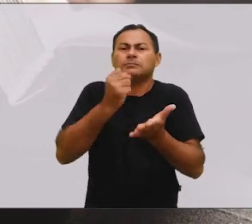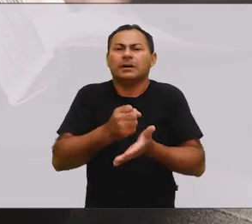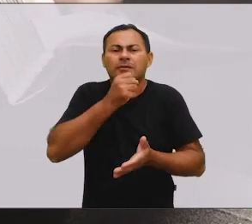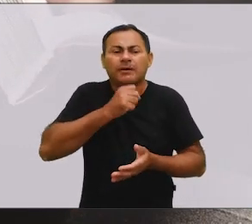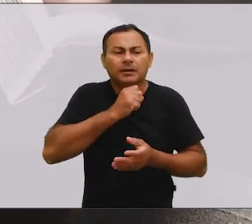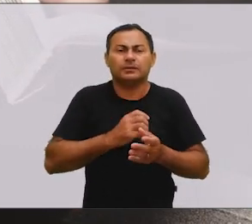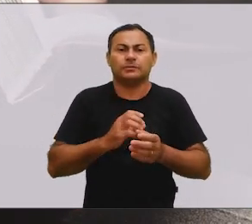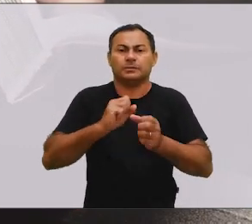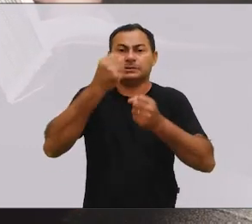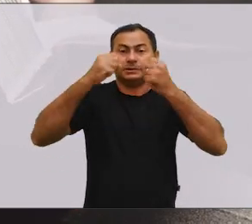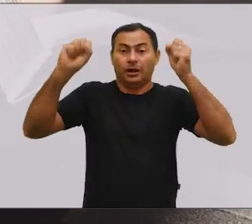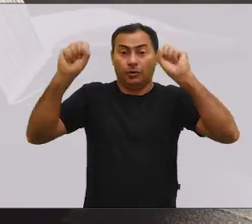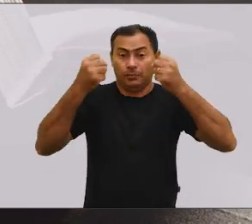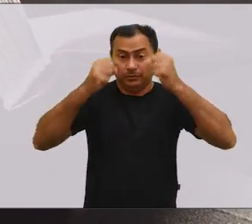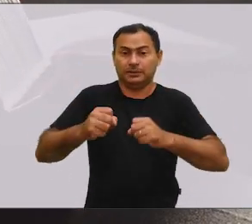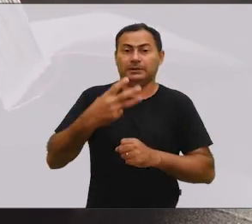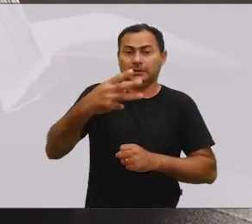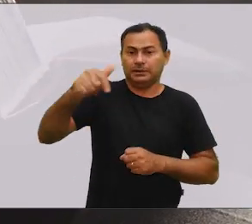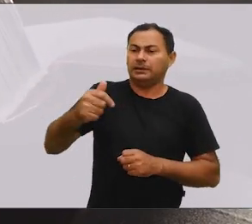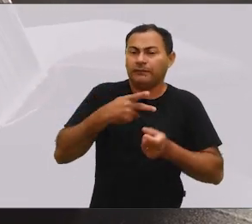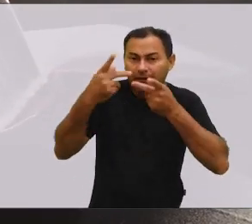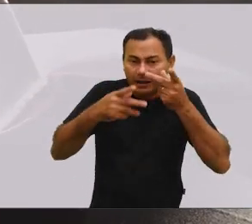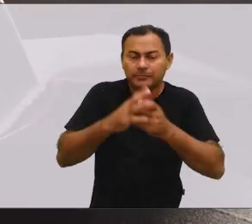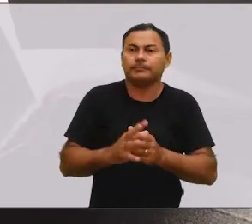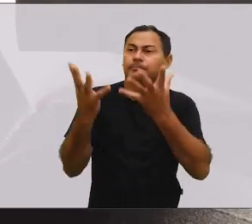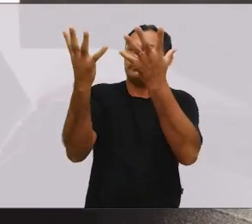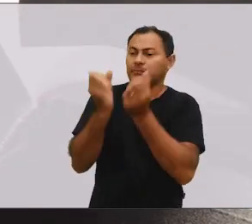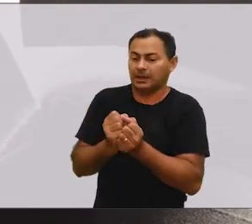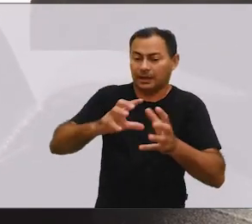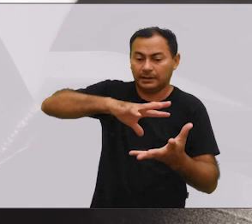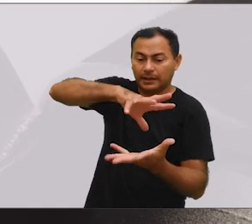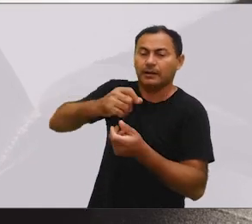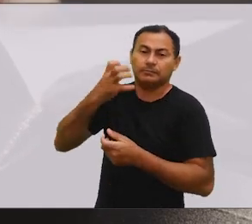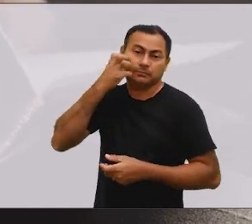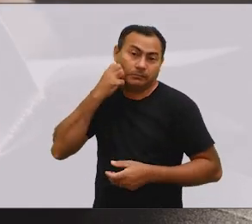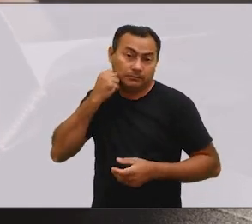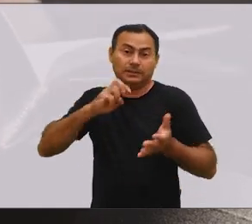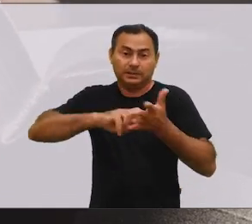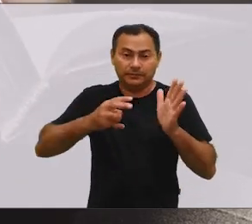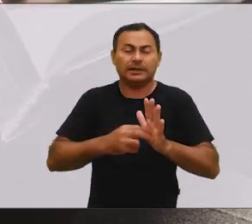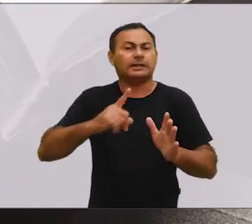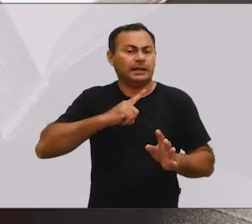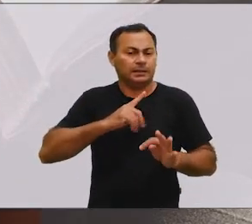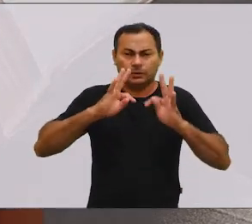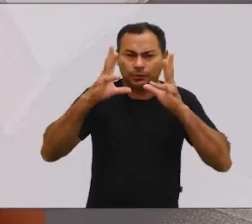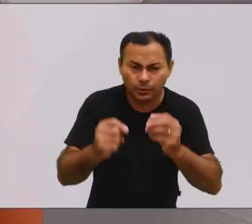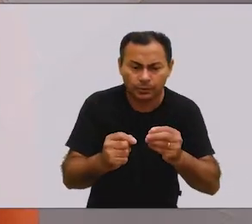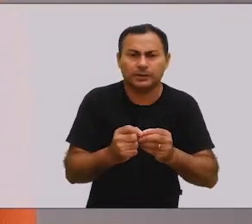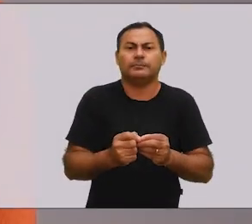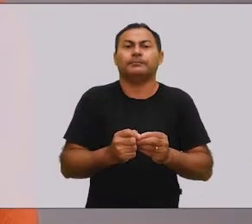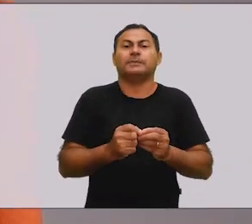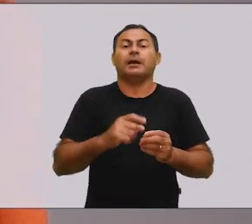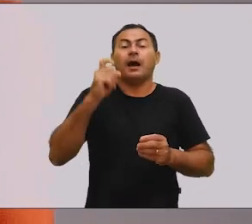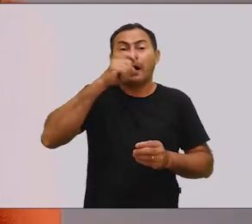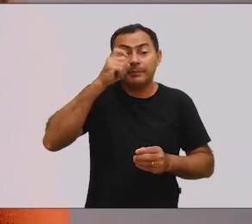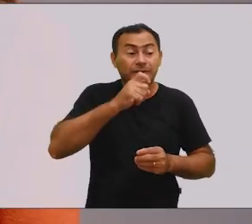exemplo o Salmo 37, de onde acreditamos vem a citação receber a terra por herança. Significa possuir tudo. A grande